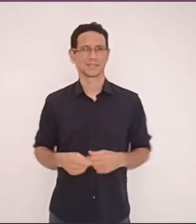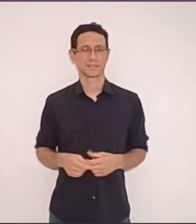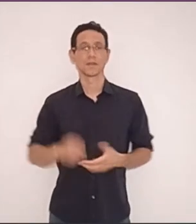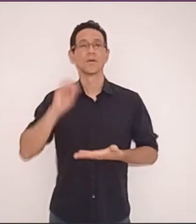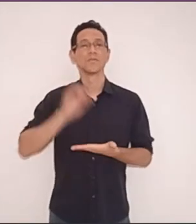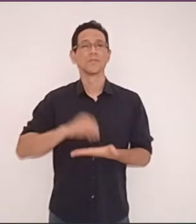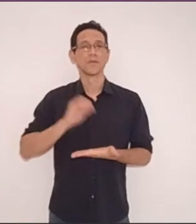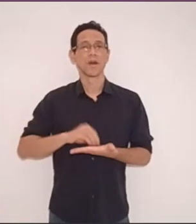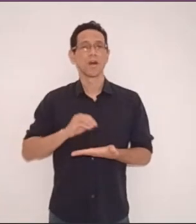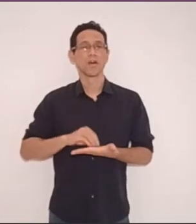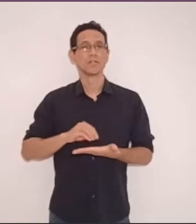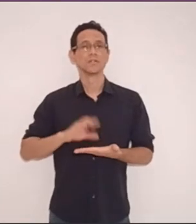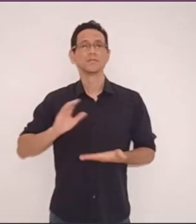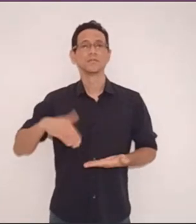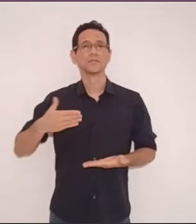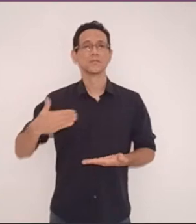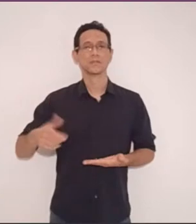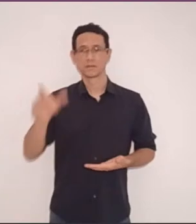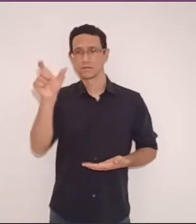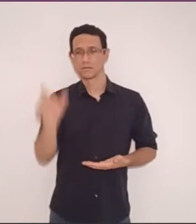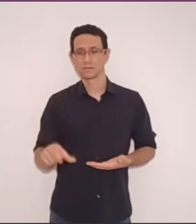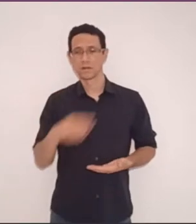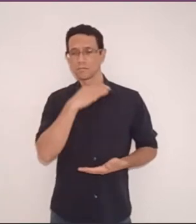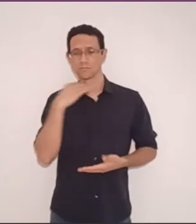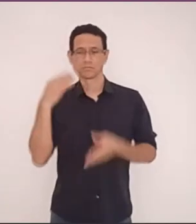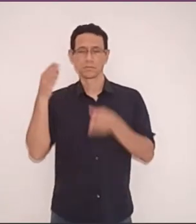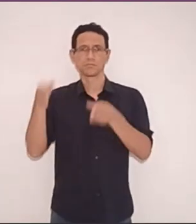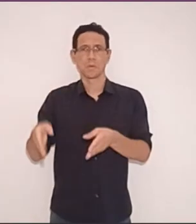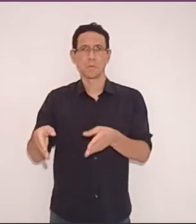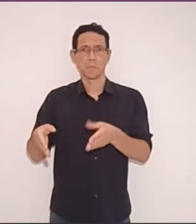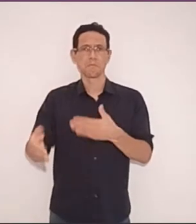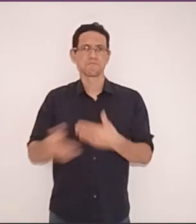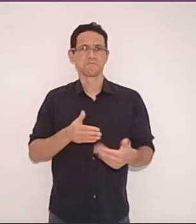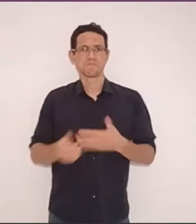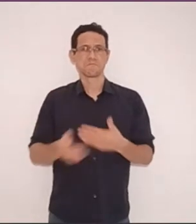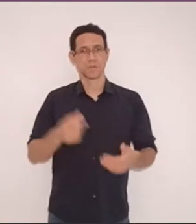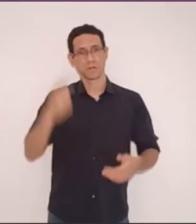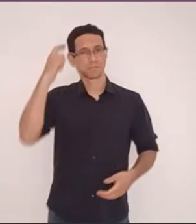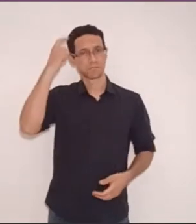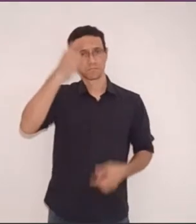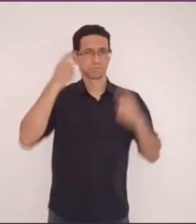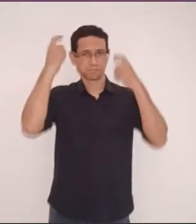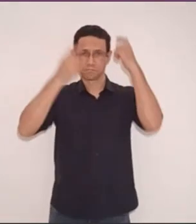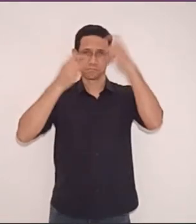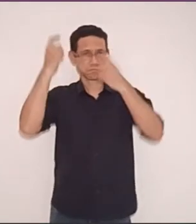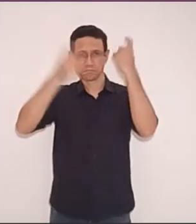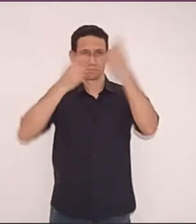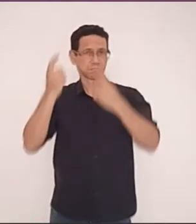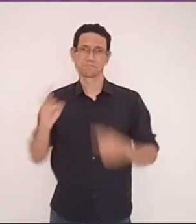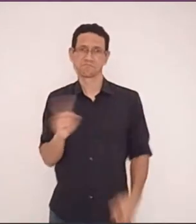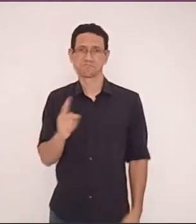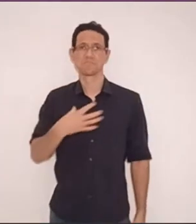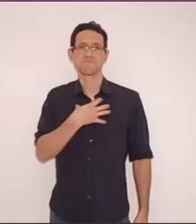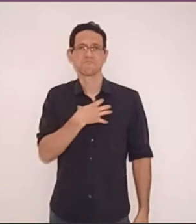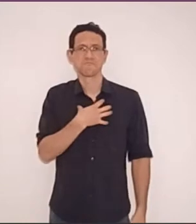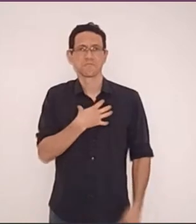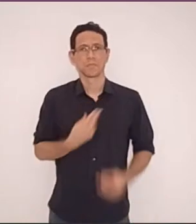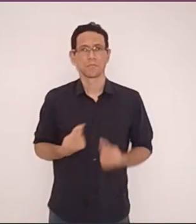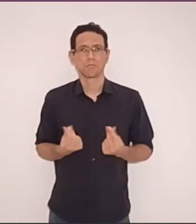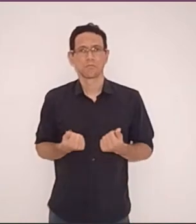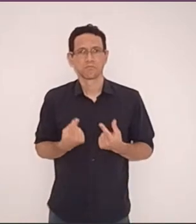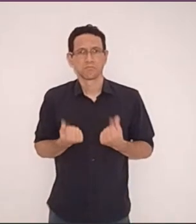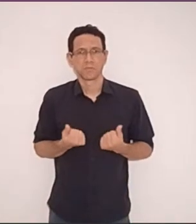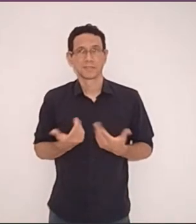por pessoas que não se preocupam com a morte elas são também sim parecia tão